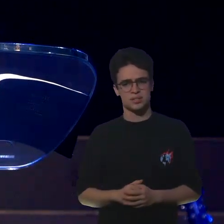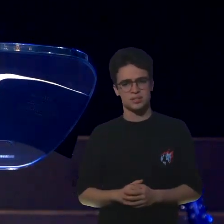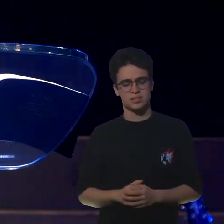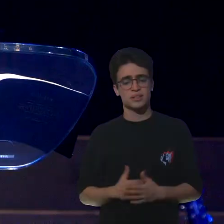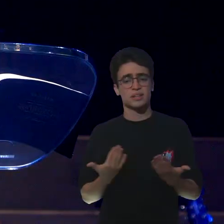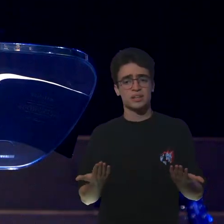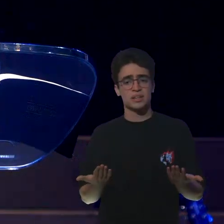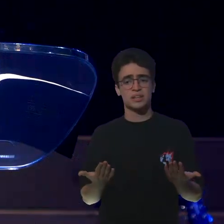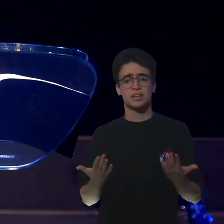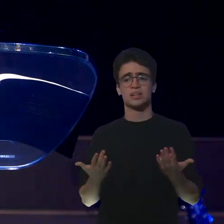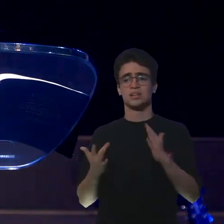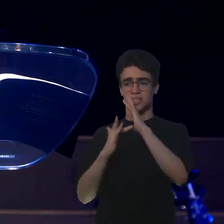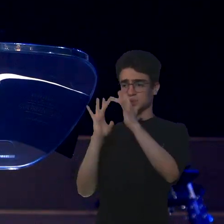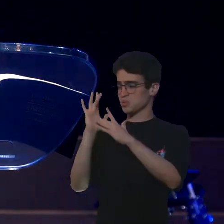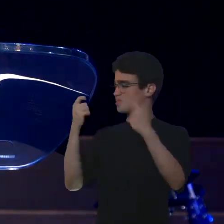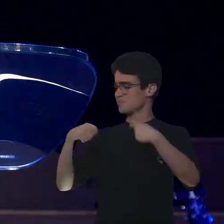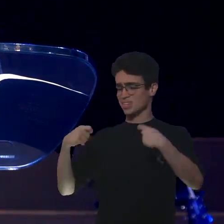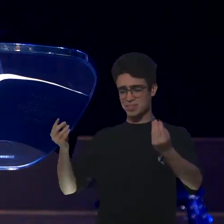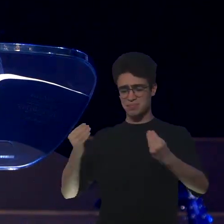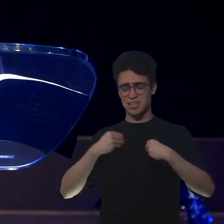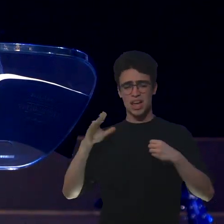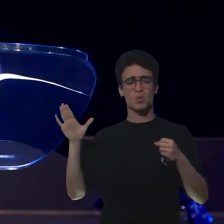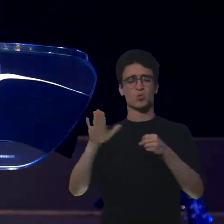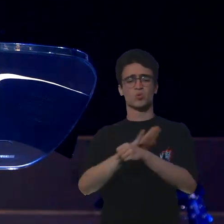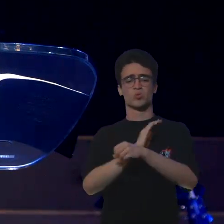E Ele precisa ser suficiente em nossas vidas.